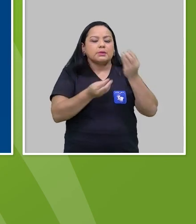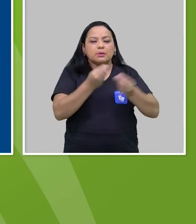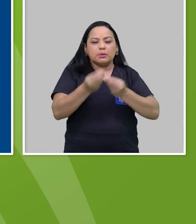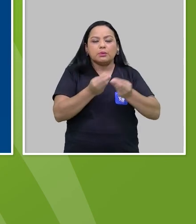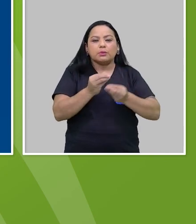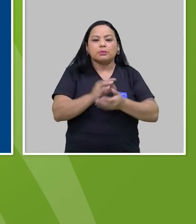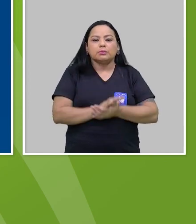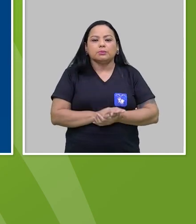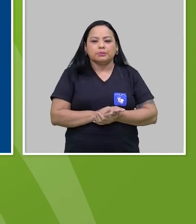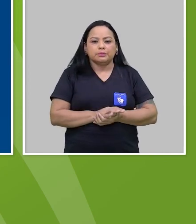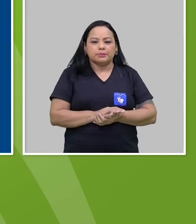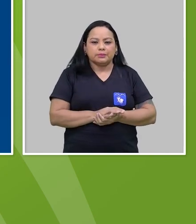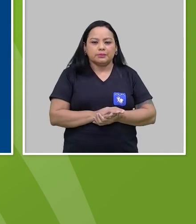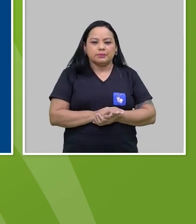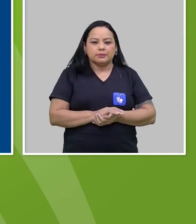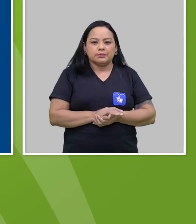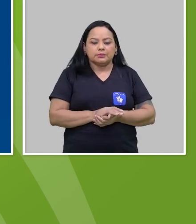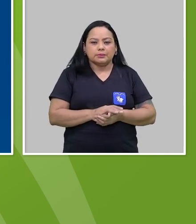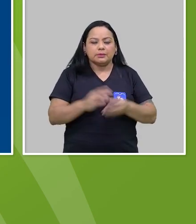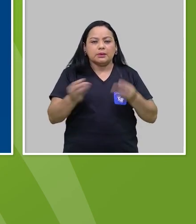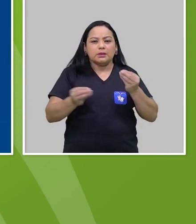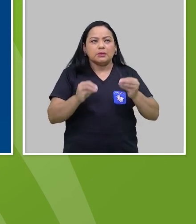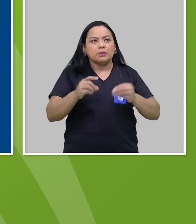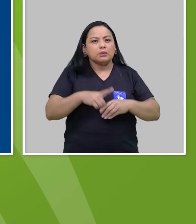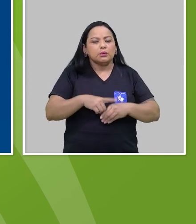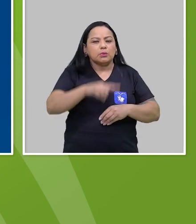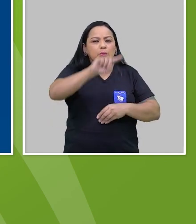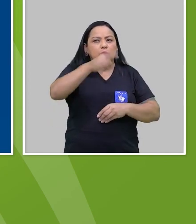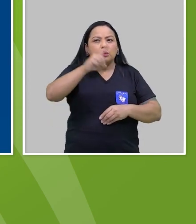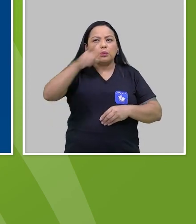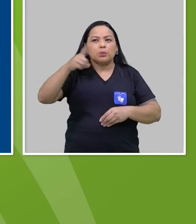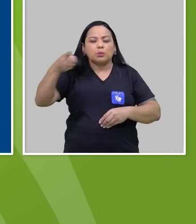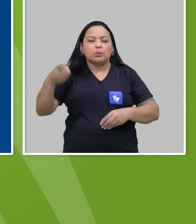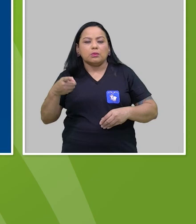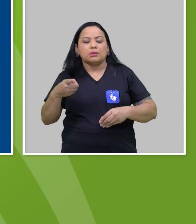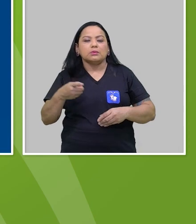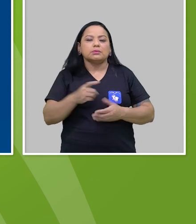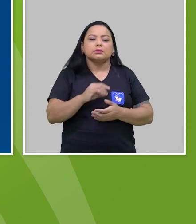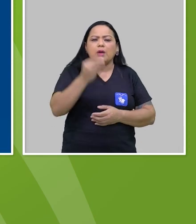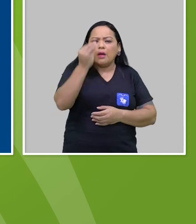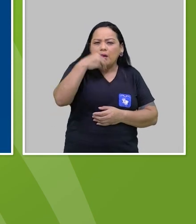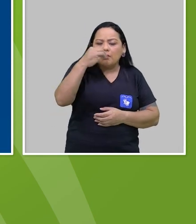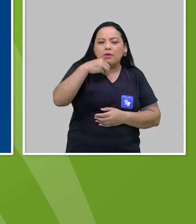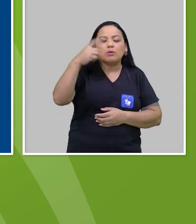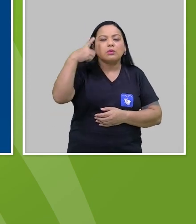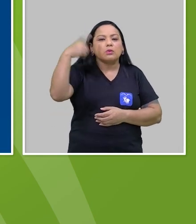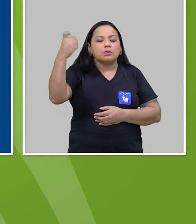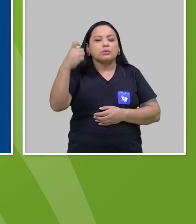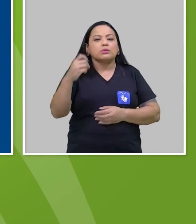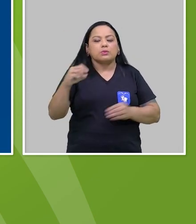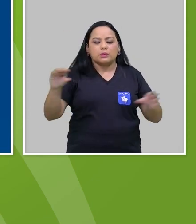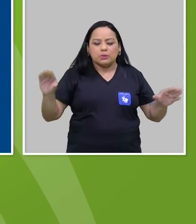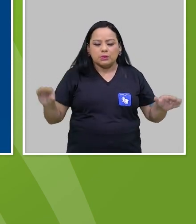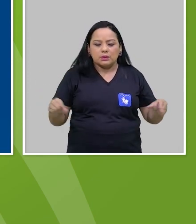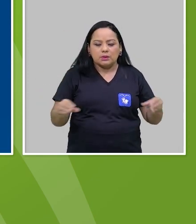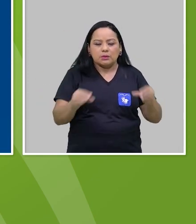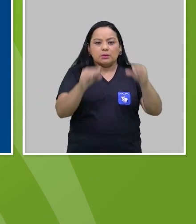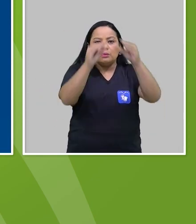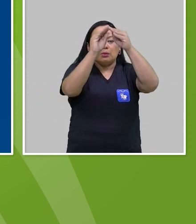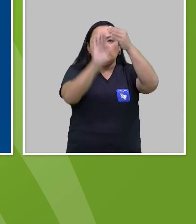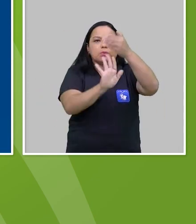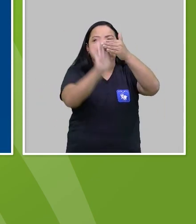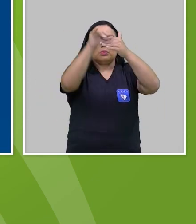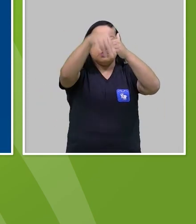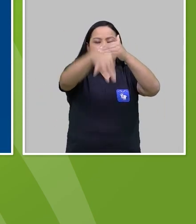estão, está emitindo ondas, algumas ondas mecânicas que são os infrassons, provavelmente esse vulcão vai entrar em erupção.